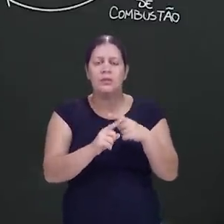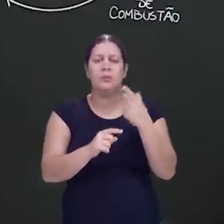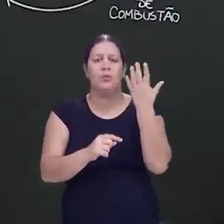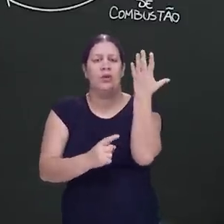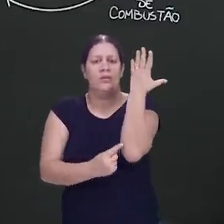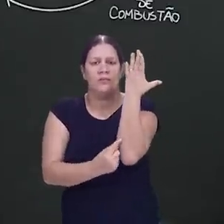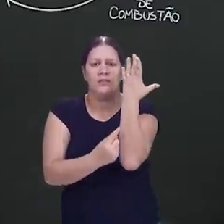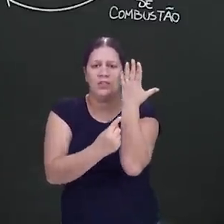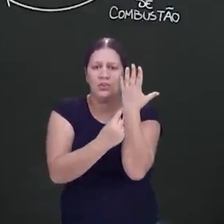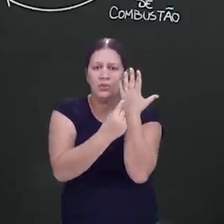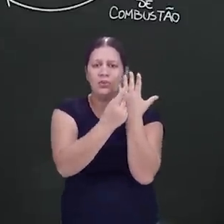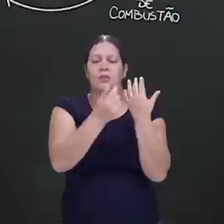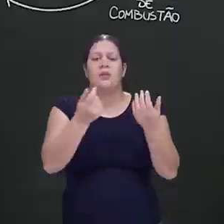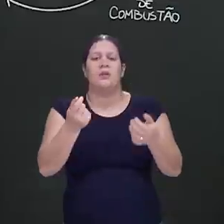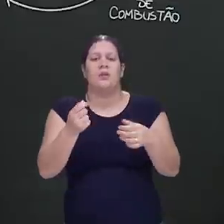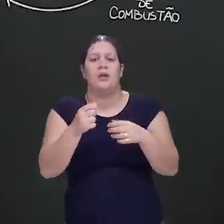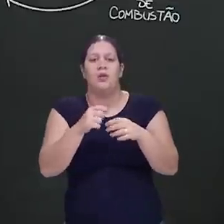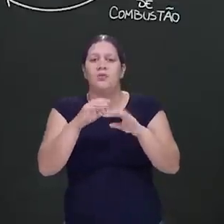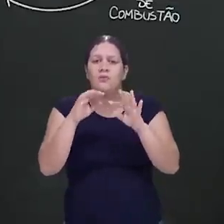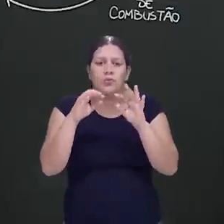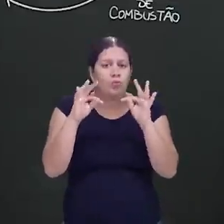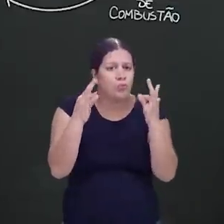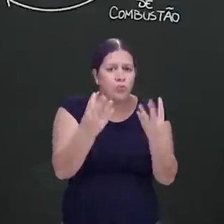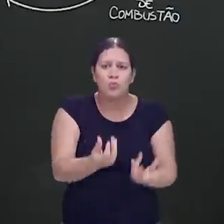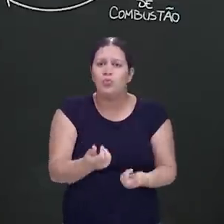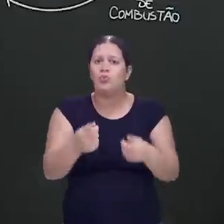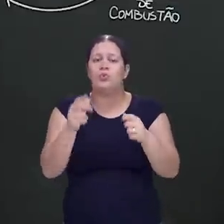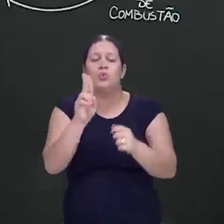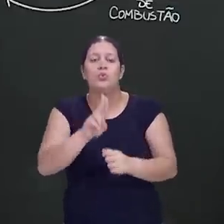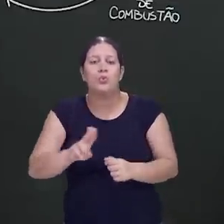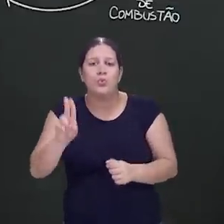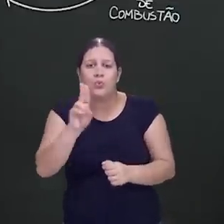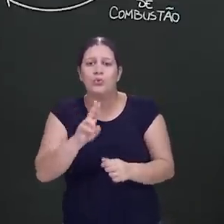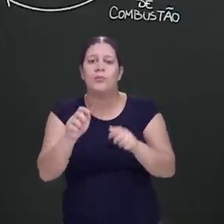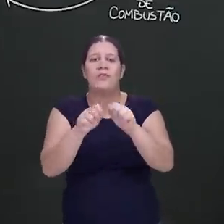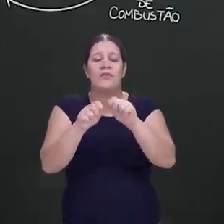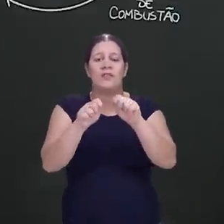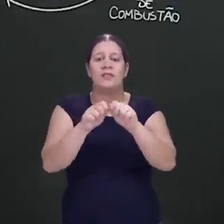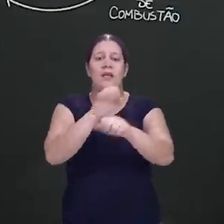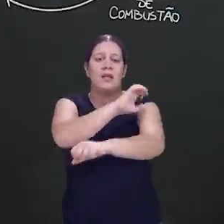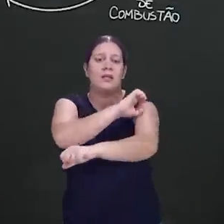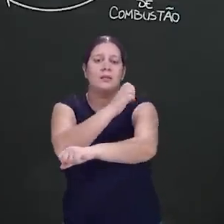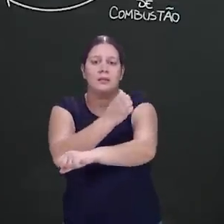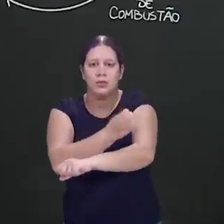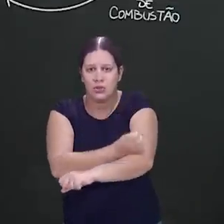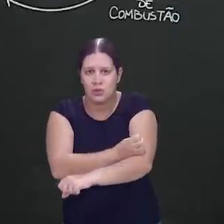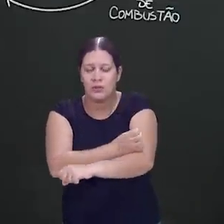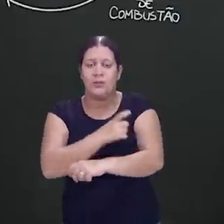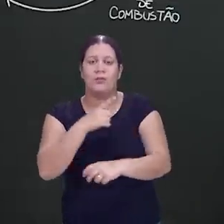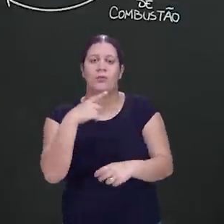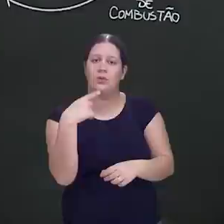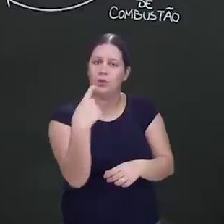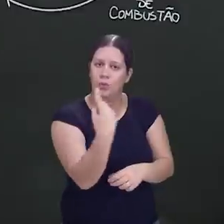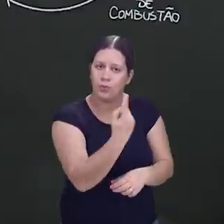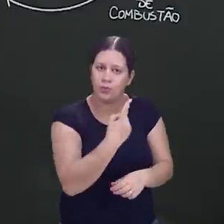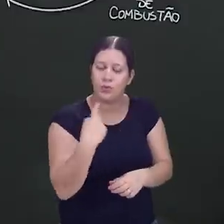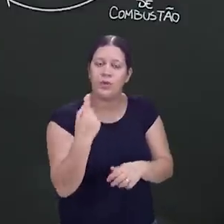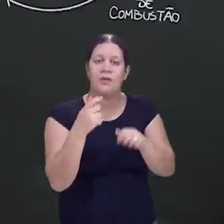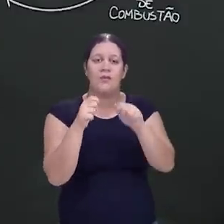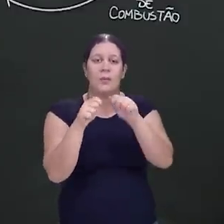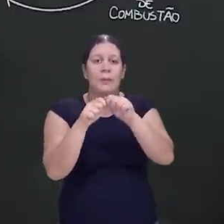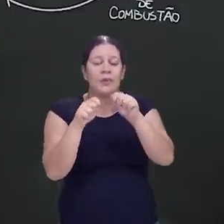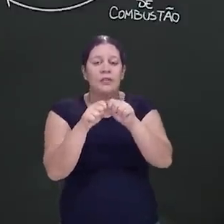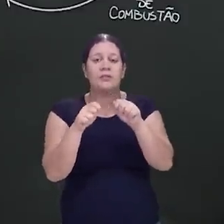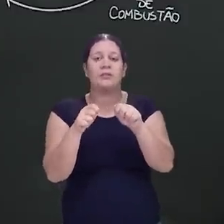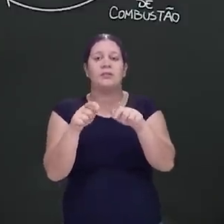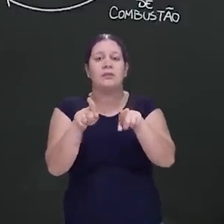fotossintetizantes, eu uso soja, eu uso milho, eu uso canola, para estar produzindo energia. Então, assim, a gente pode ter algumas formas de